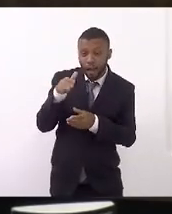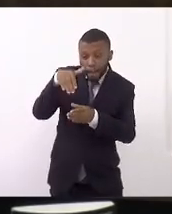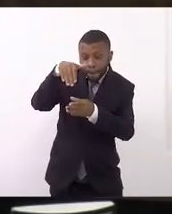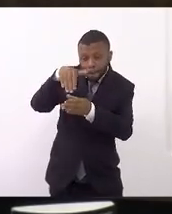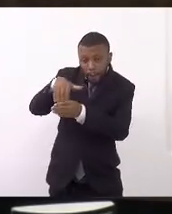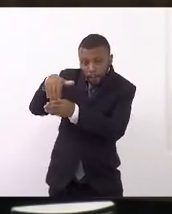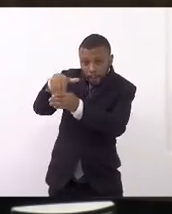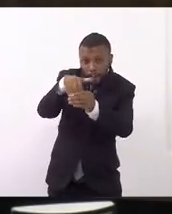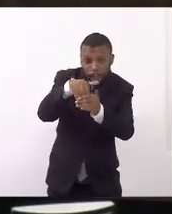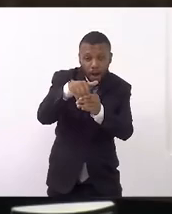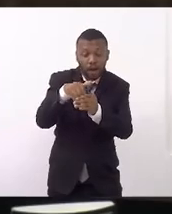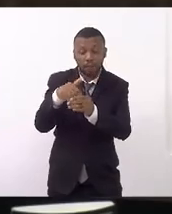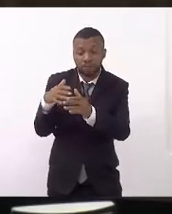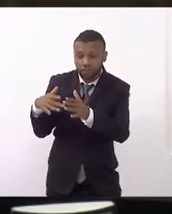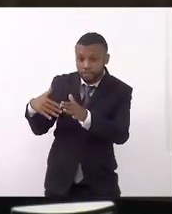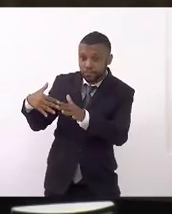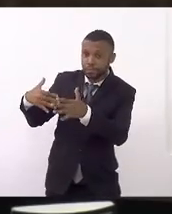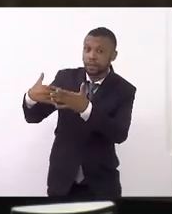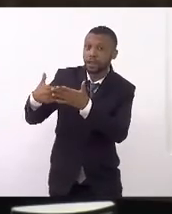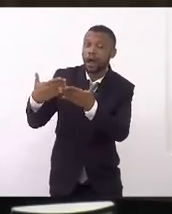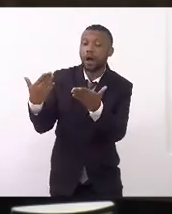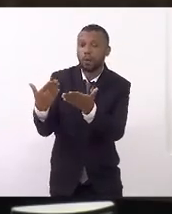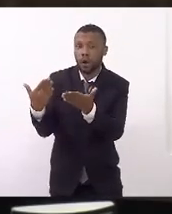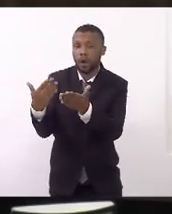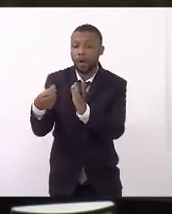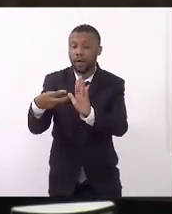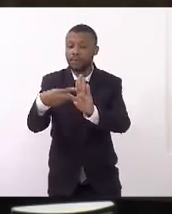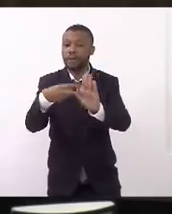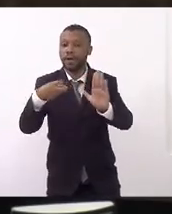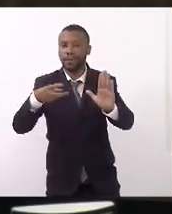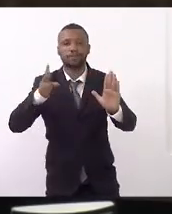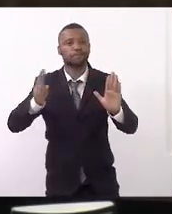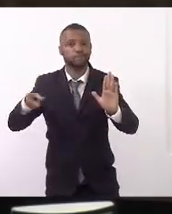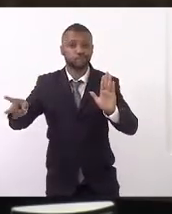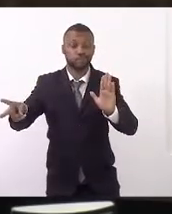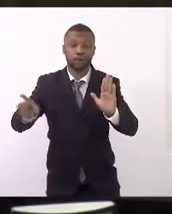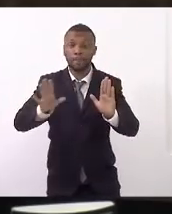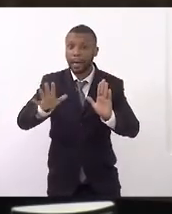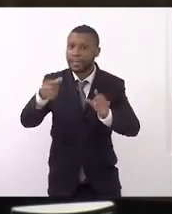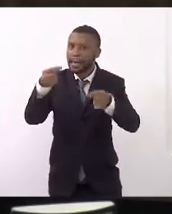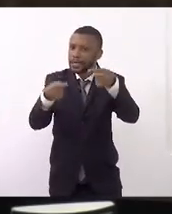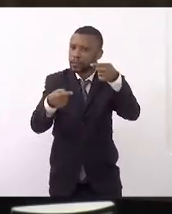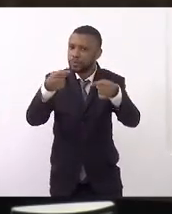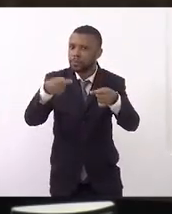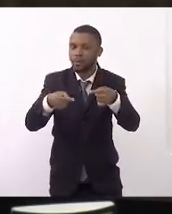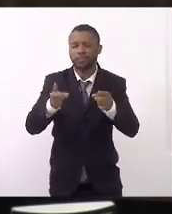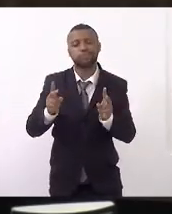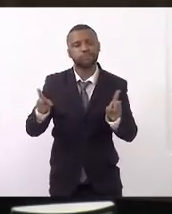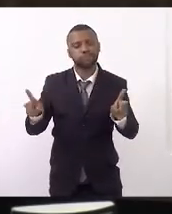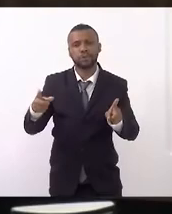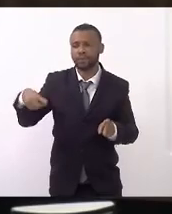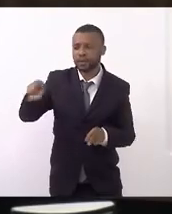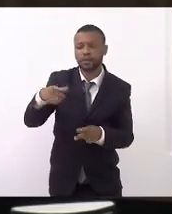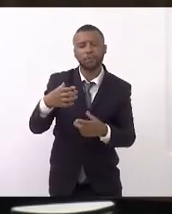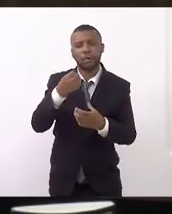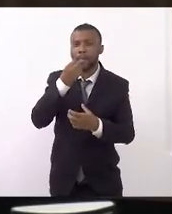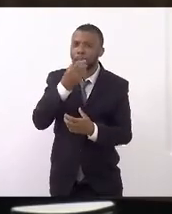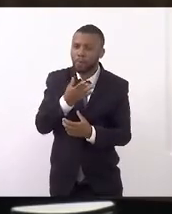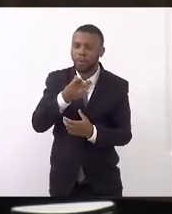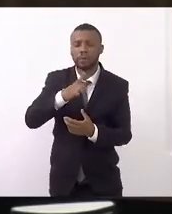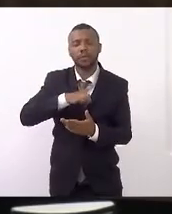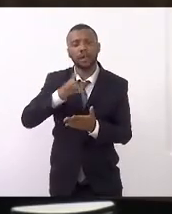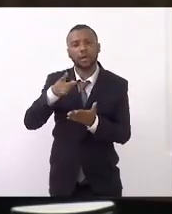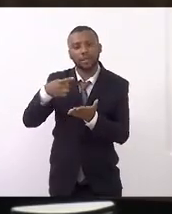será mantido. O veto será mantido. Mas a discussão vai continuar. Vossa Excelência foi feliz ao se